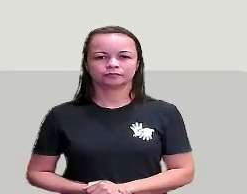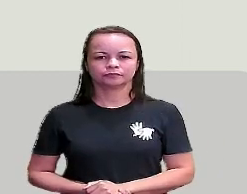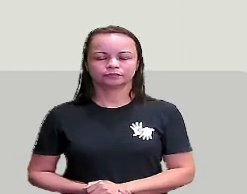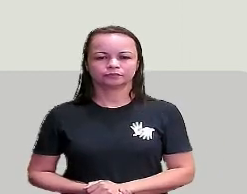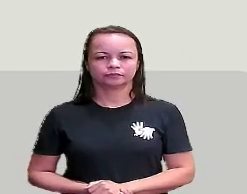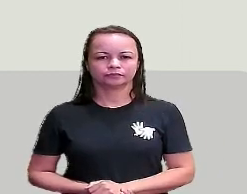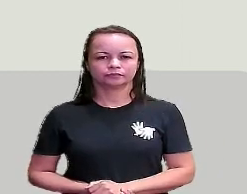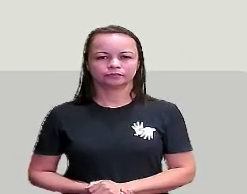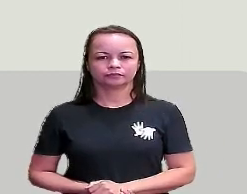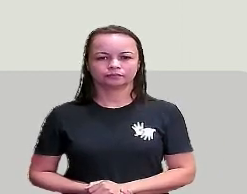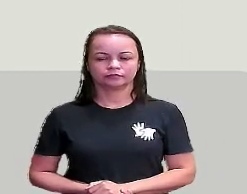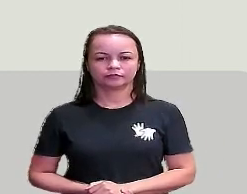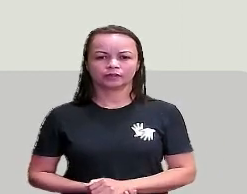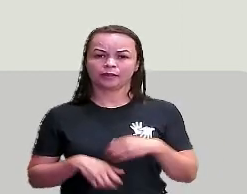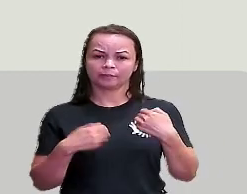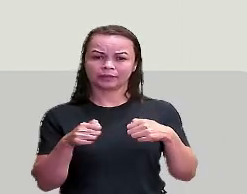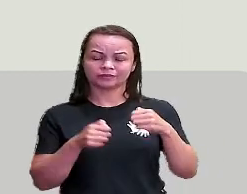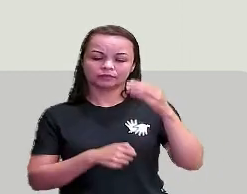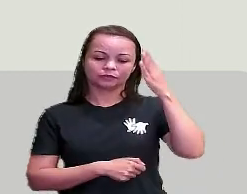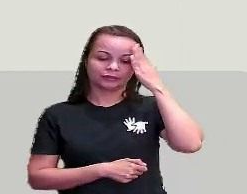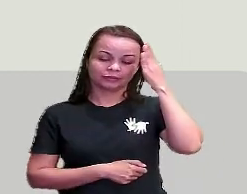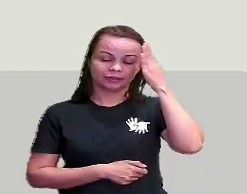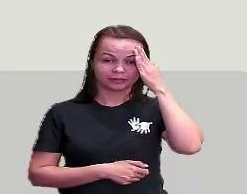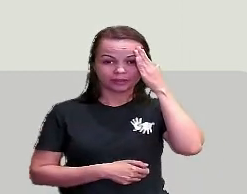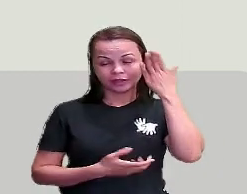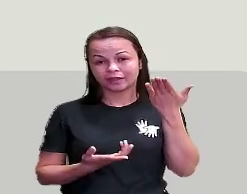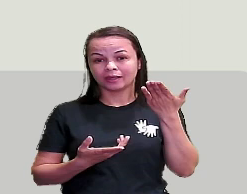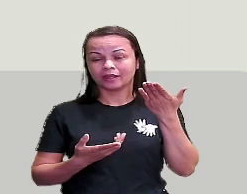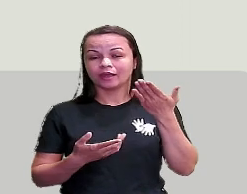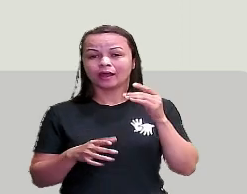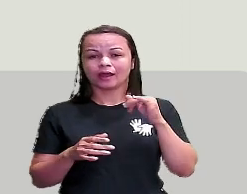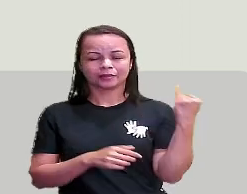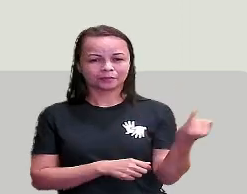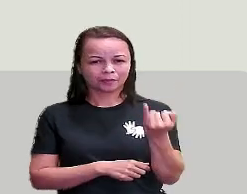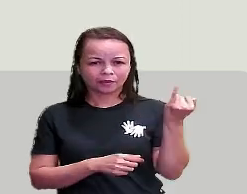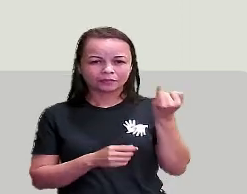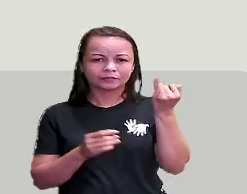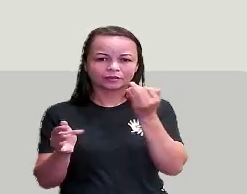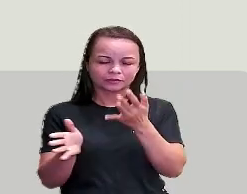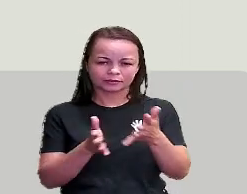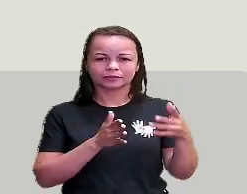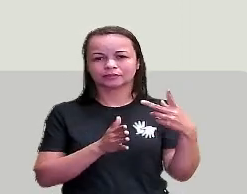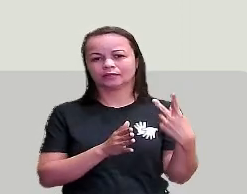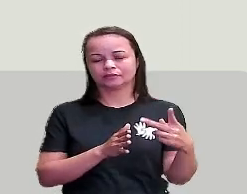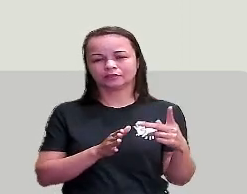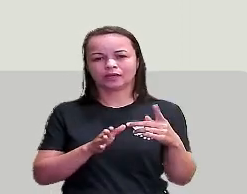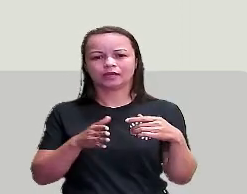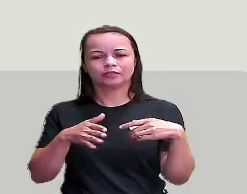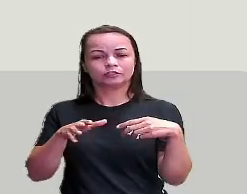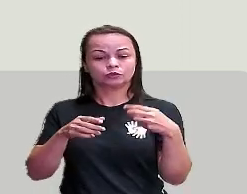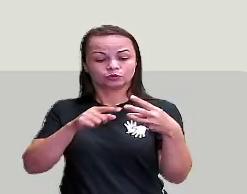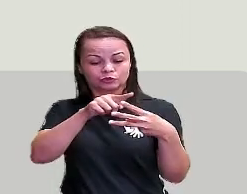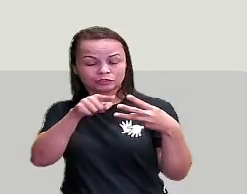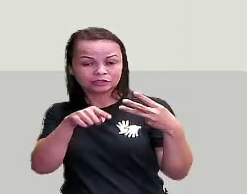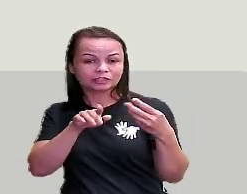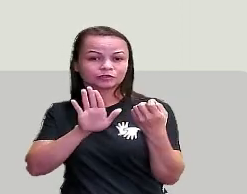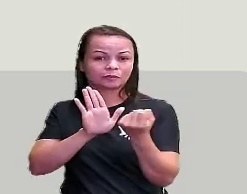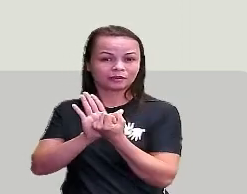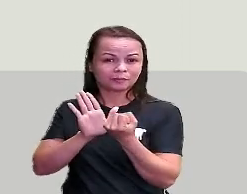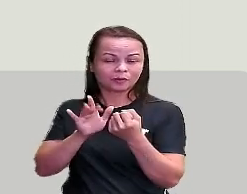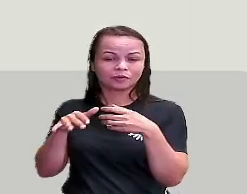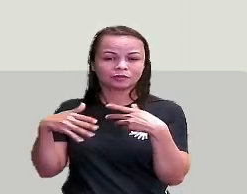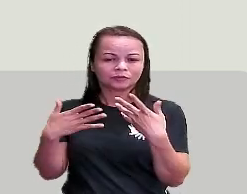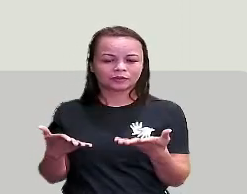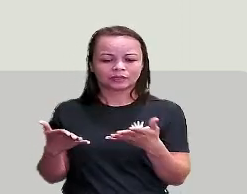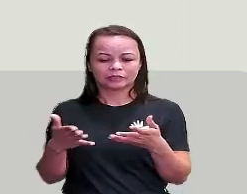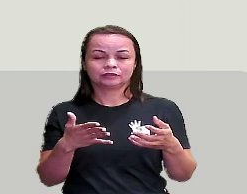Então, temos que compreender a importância da preservação destes patrimônios. Já compreenderam que existem três tipos de patrimônios: o